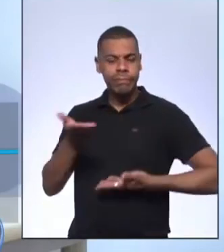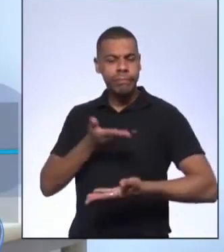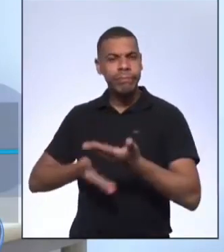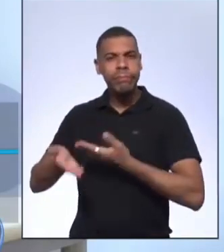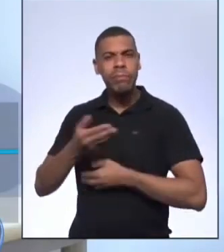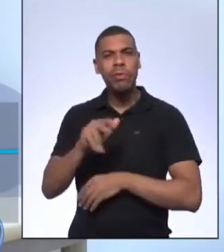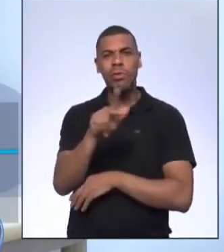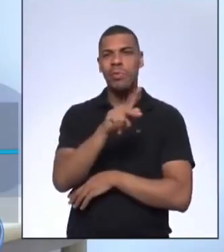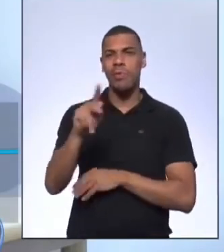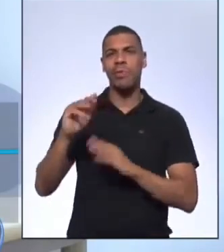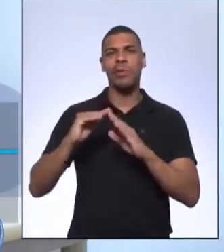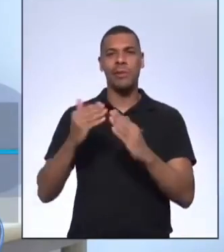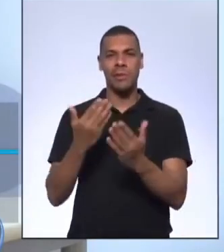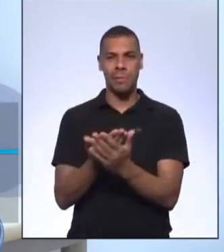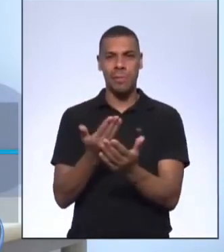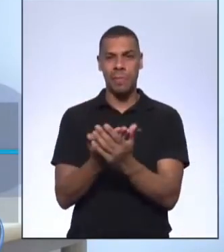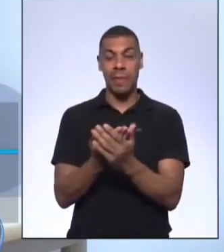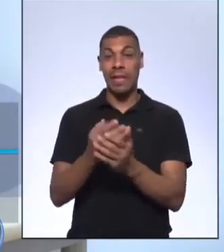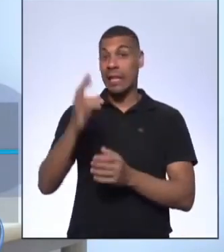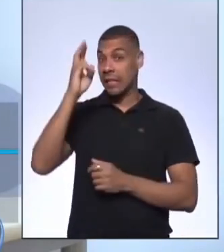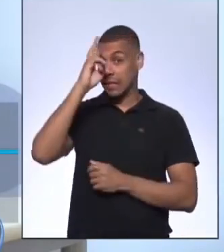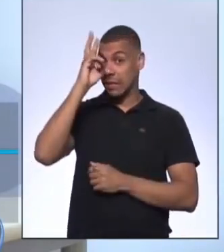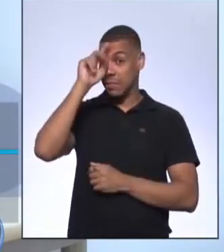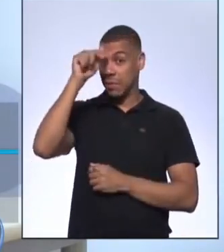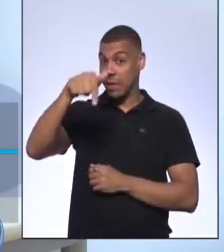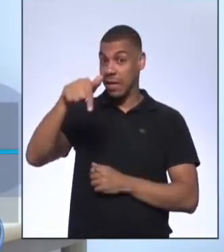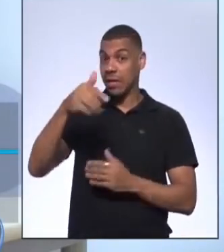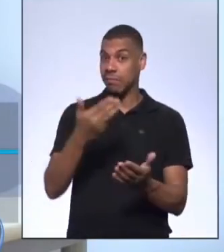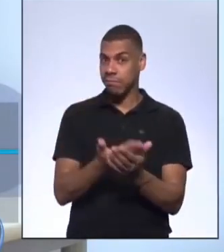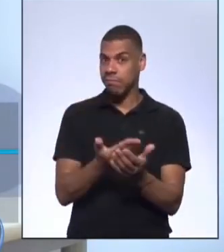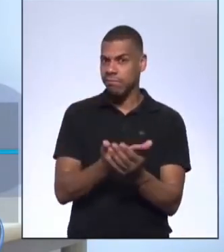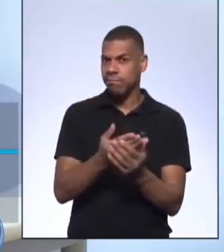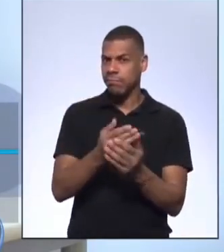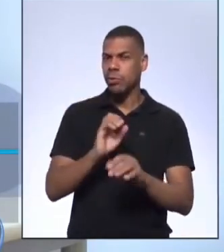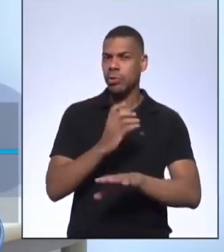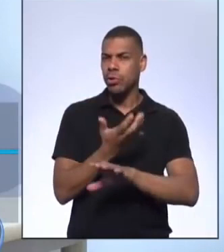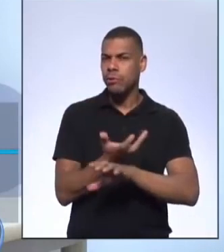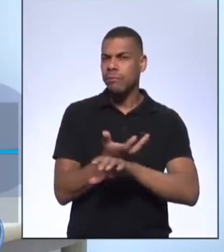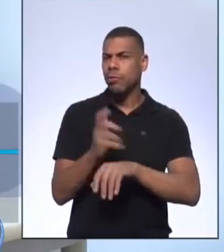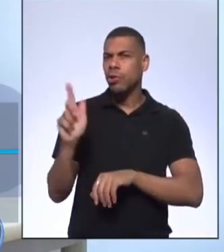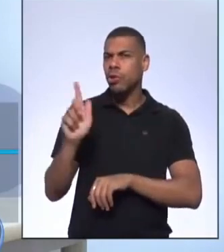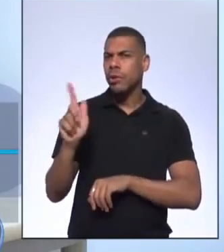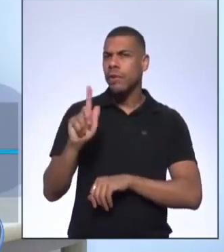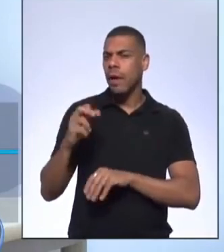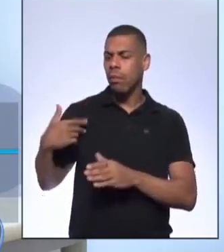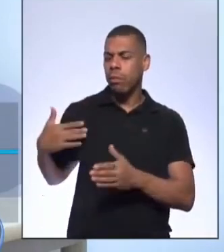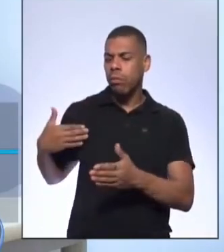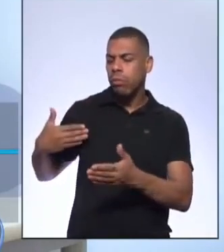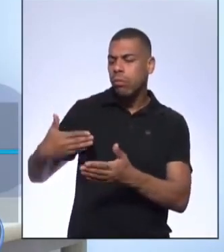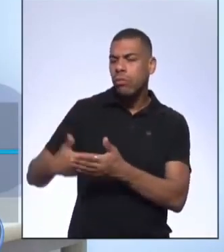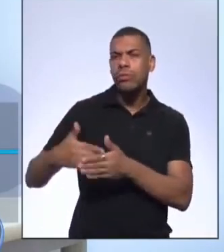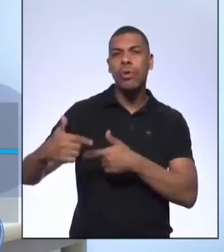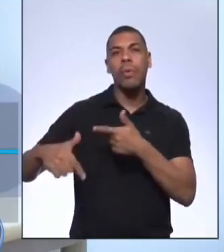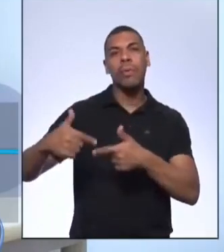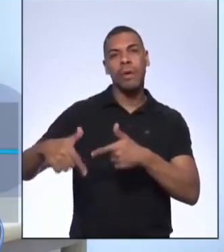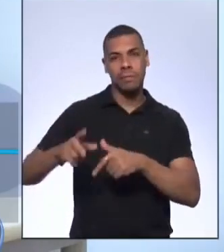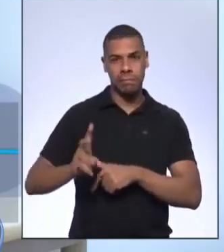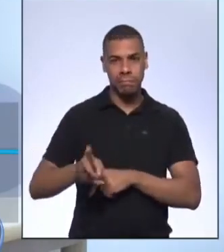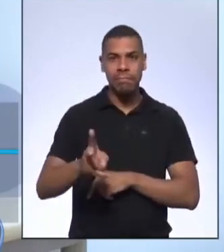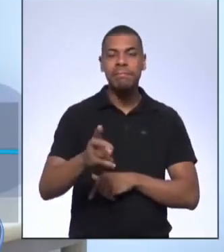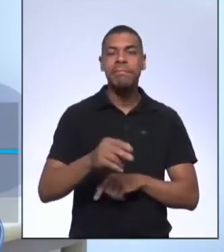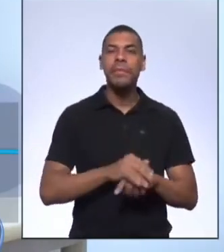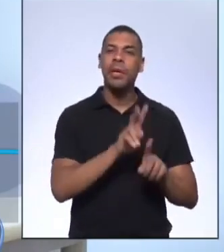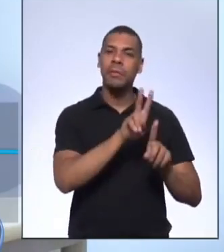os seus professores. Lembrando que essa aula, ela é uma continuidade do trabalho que está sendo feito ao longo